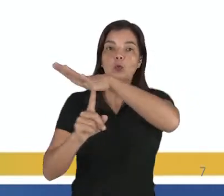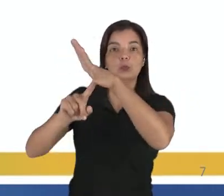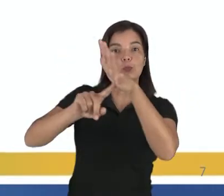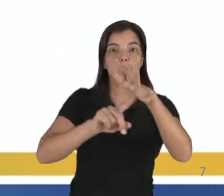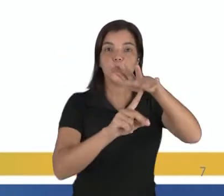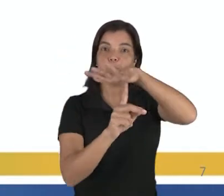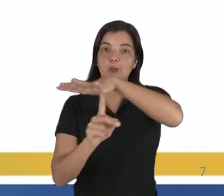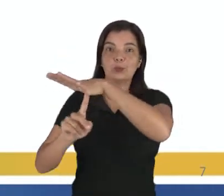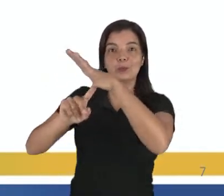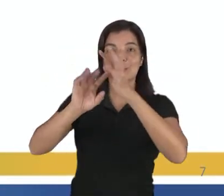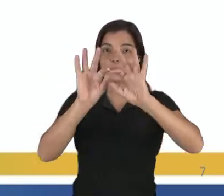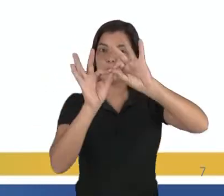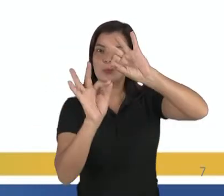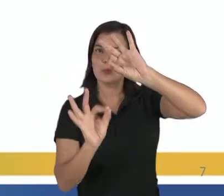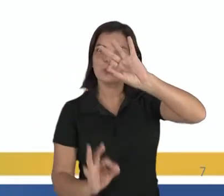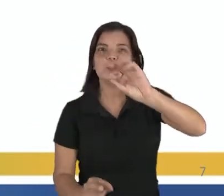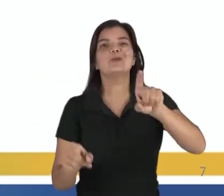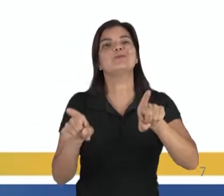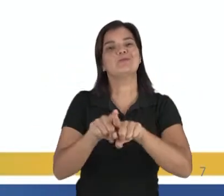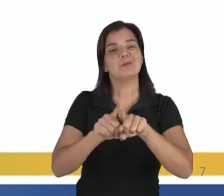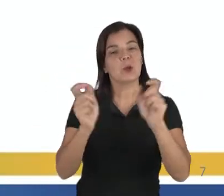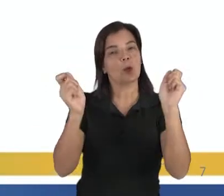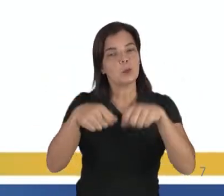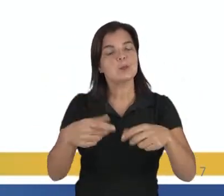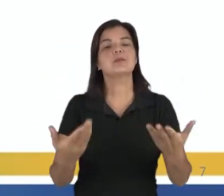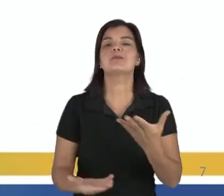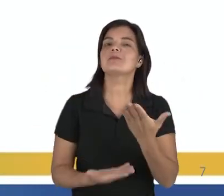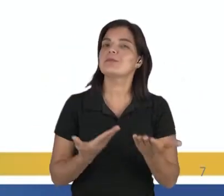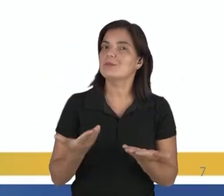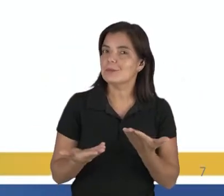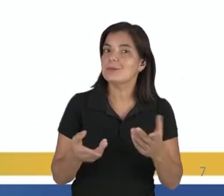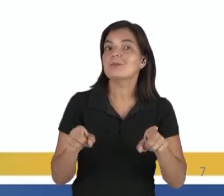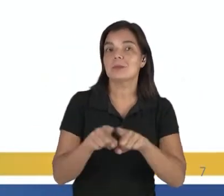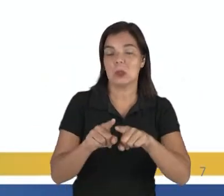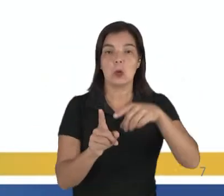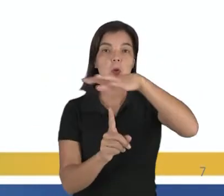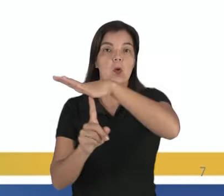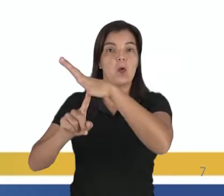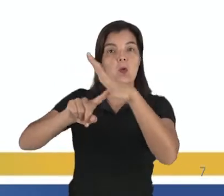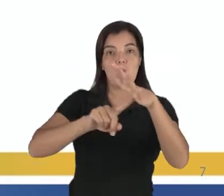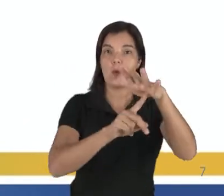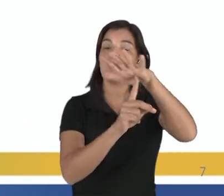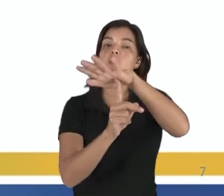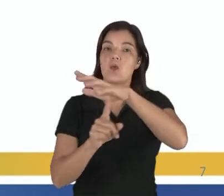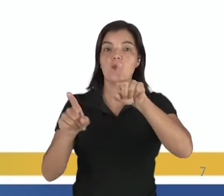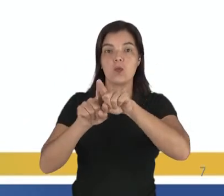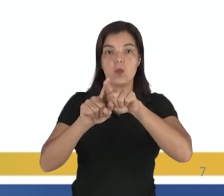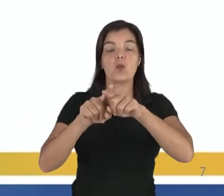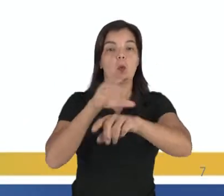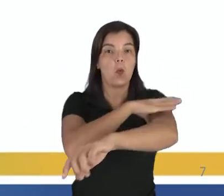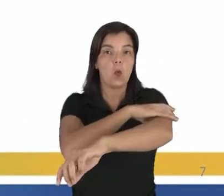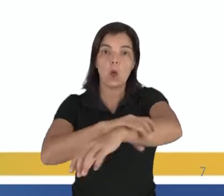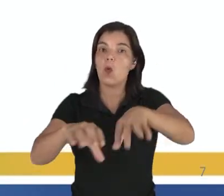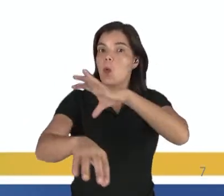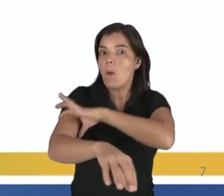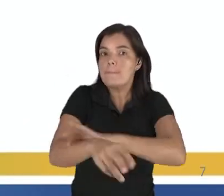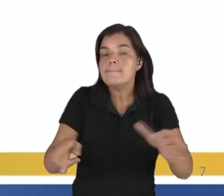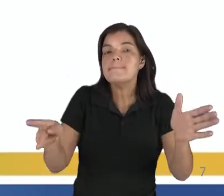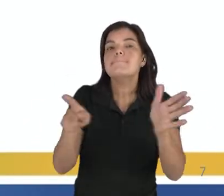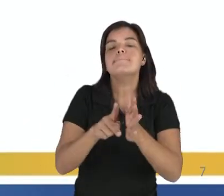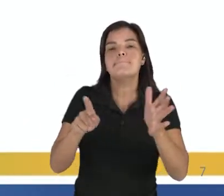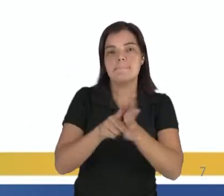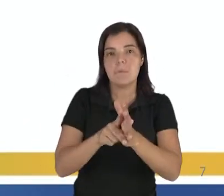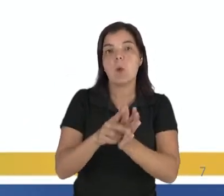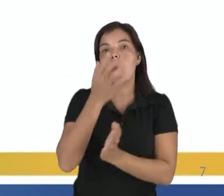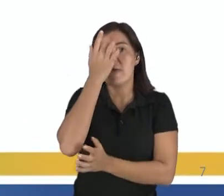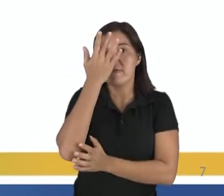distância possível em queda livre. Para que isso seja possível, os saltos são praticados com macacões próprios para possibilitar esse